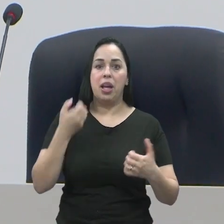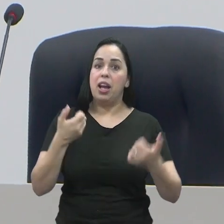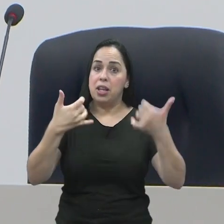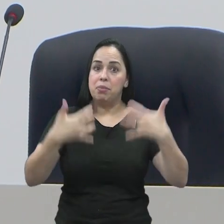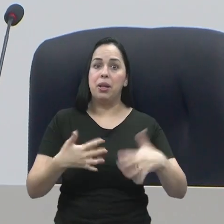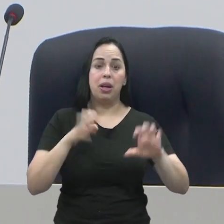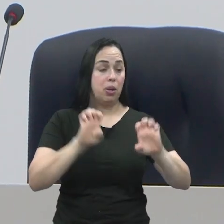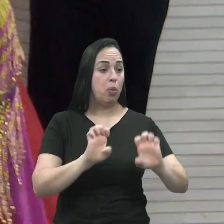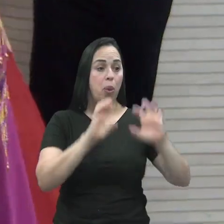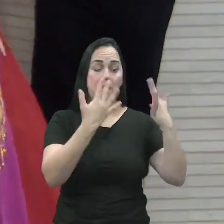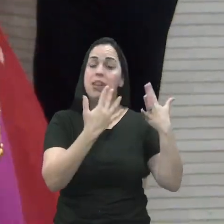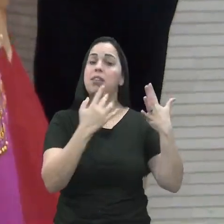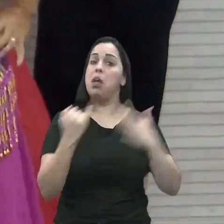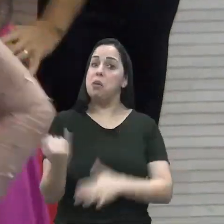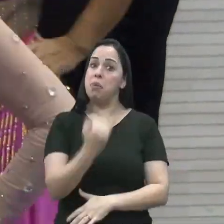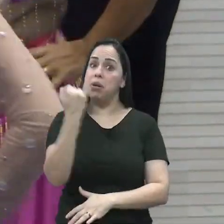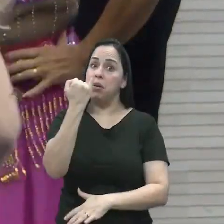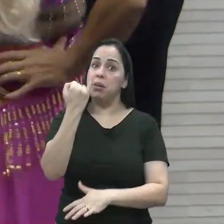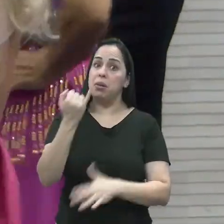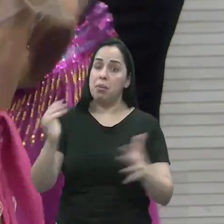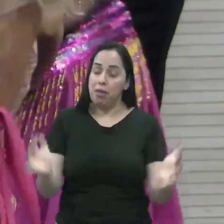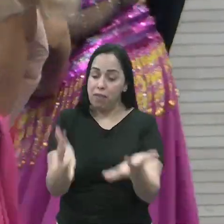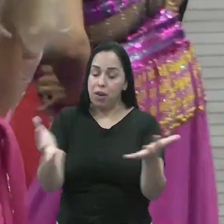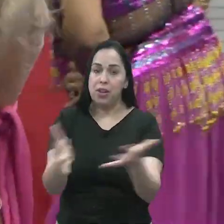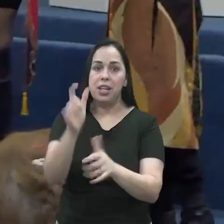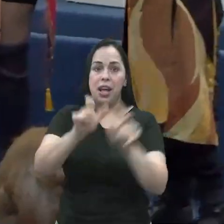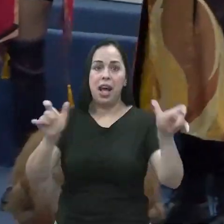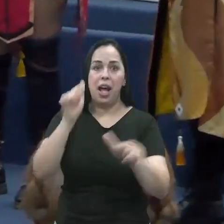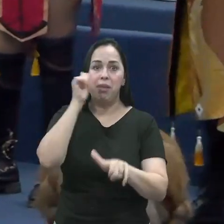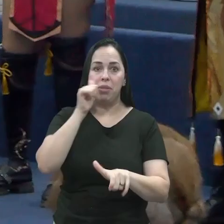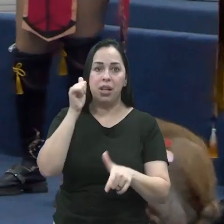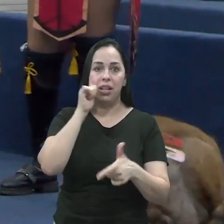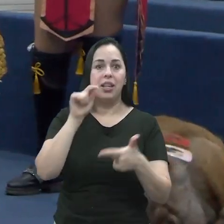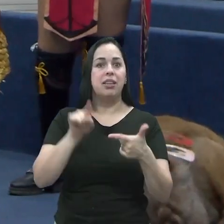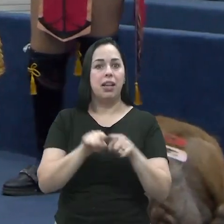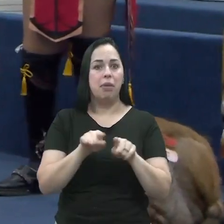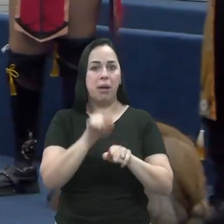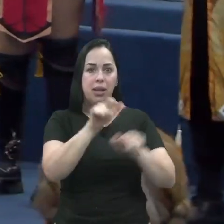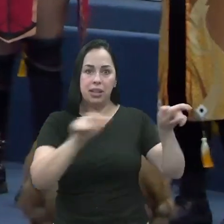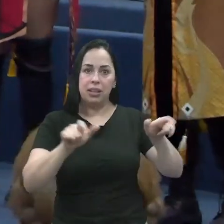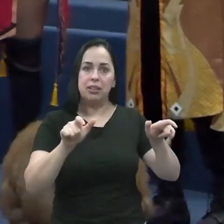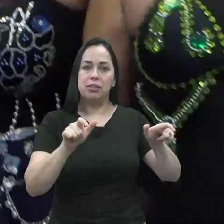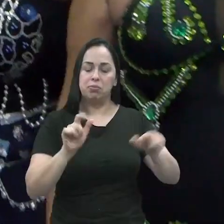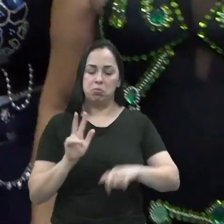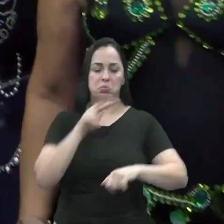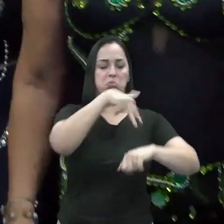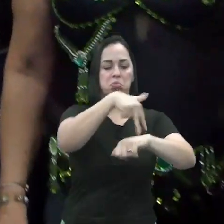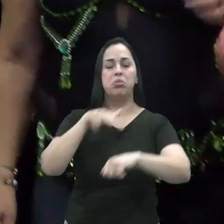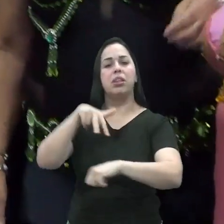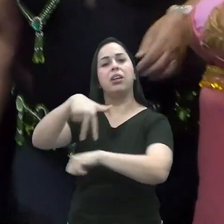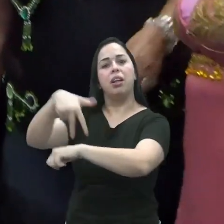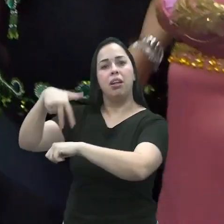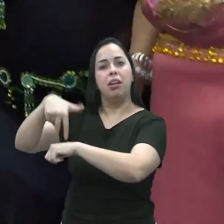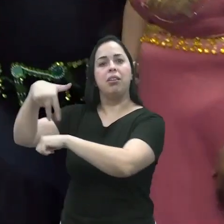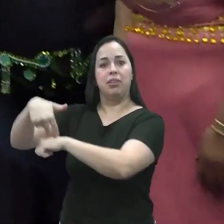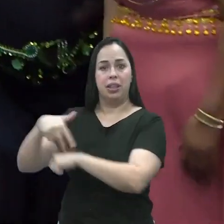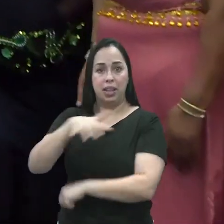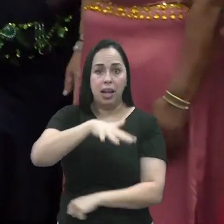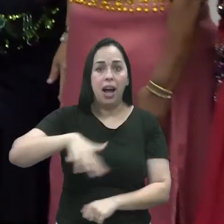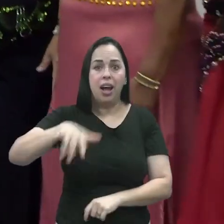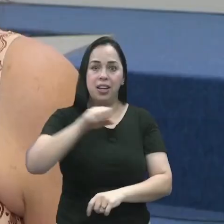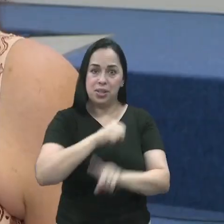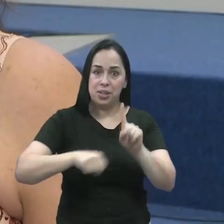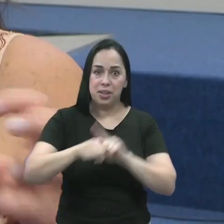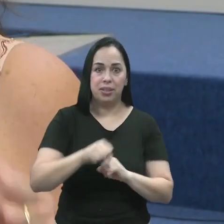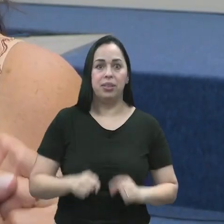foi importante para valorizar a arte feminina e estimular mulheres a ocuparem novos espaços na